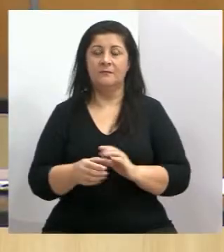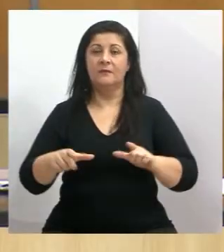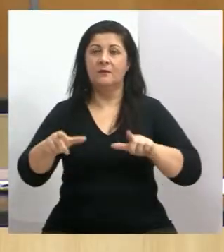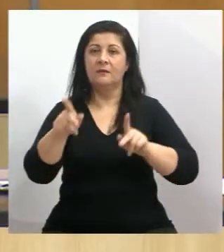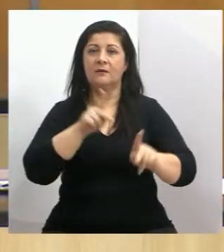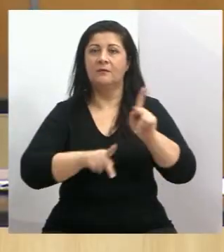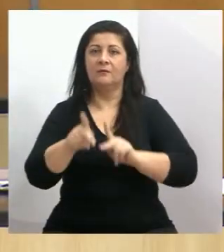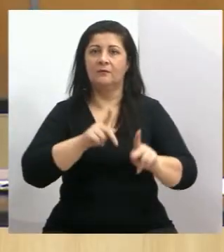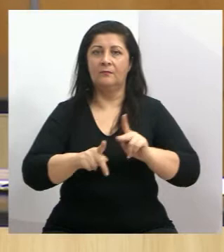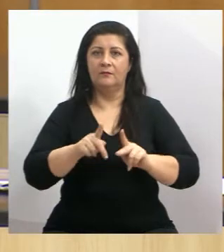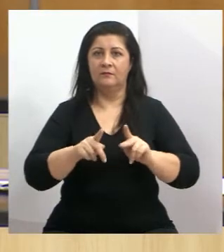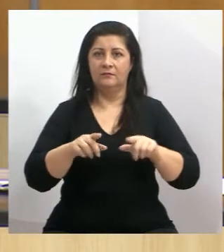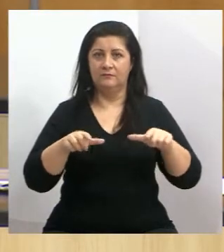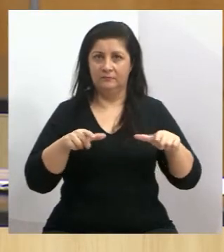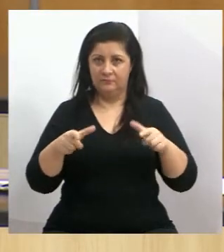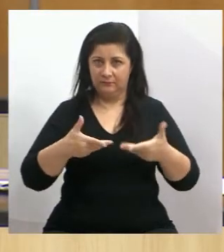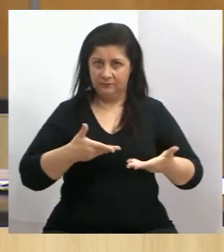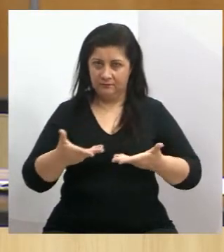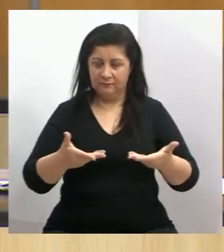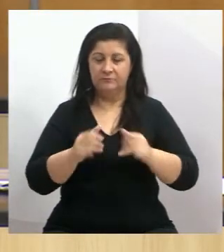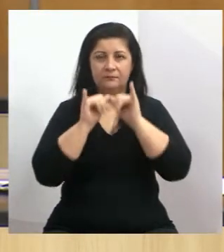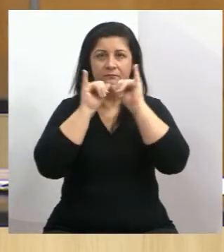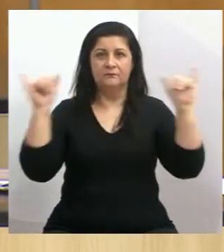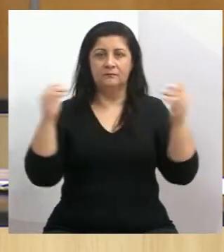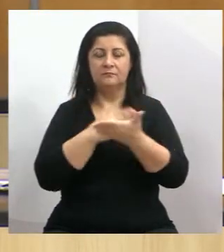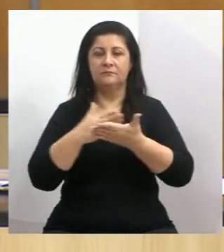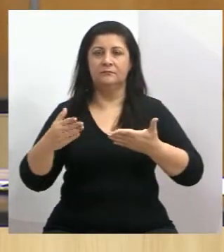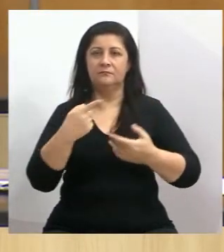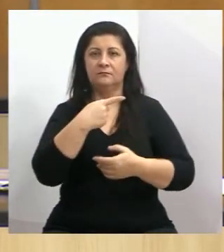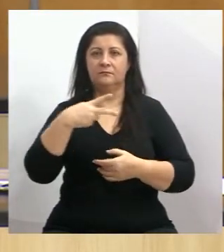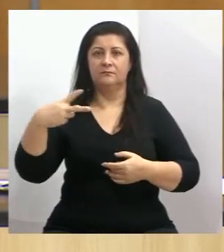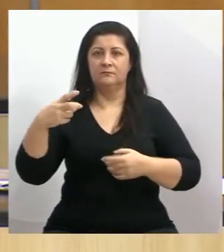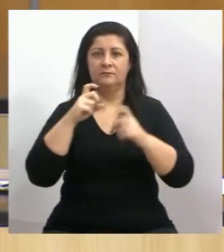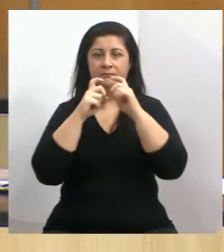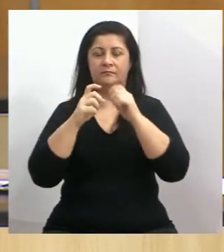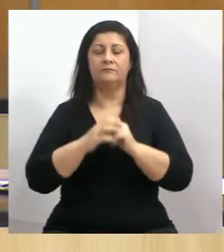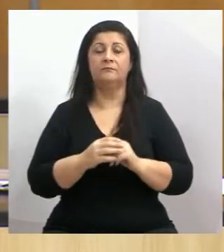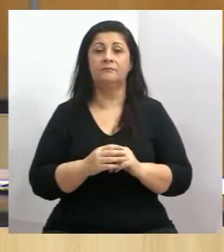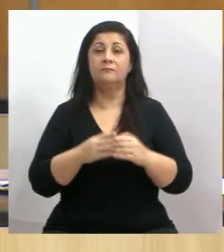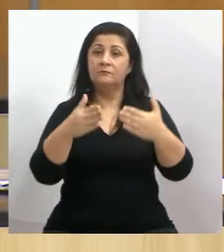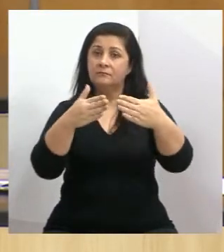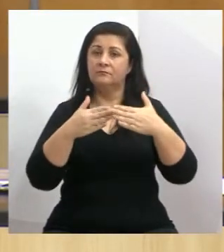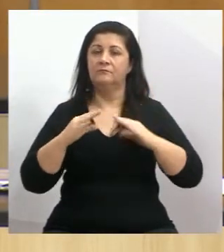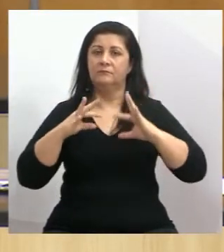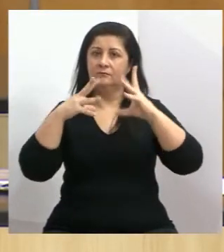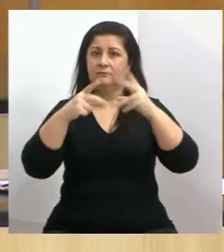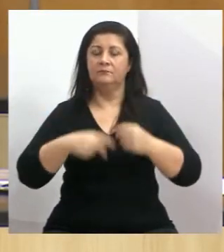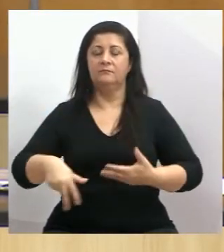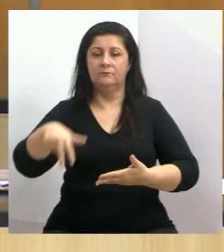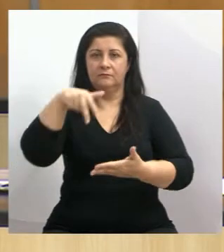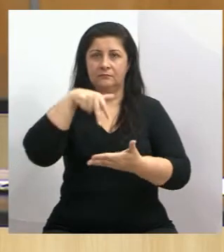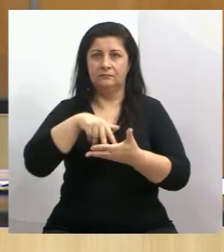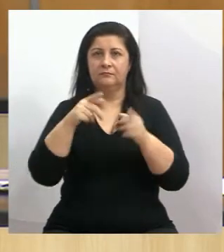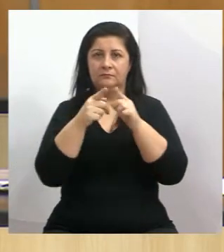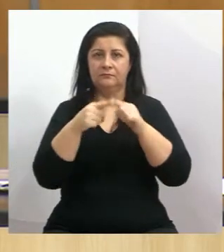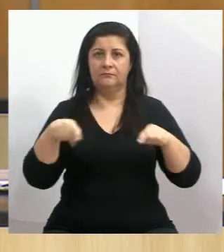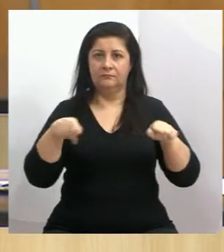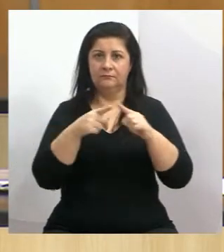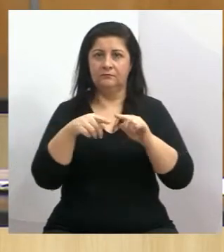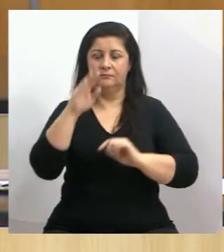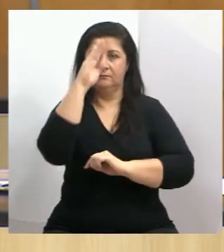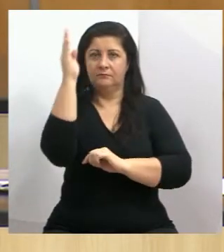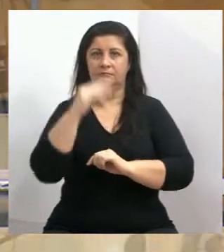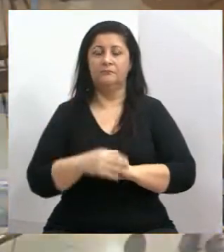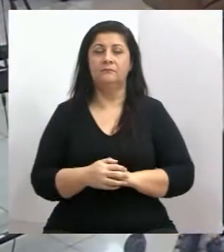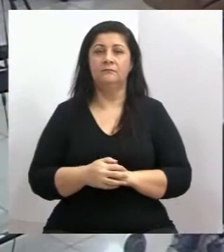que servimos declaro aberto a presente ação ordinária peço a todos se levantem para execução do Hino Nacional Brasileiro